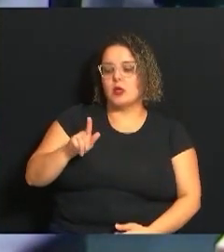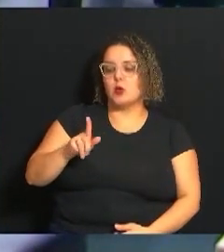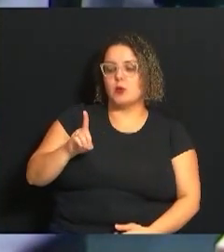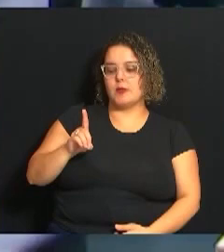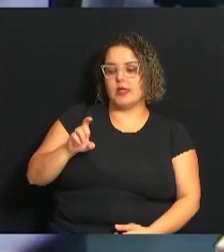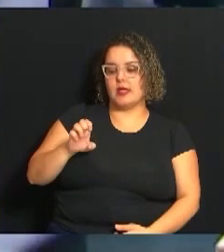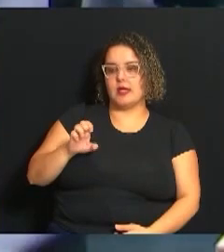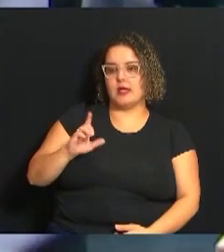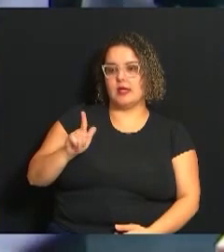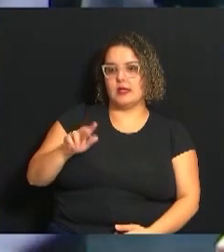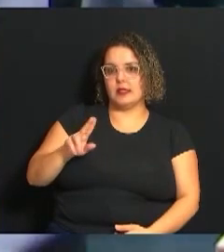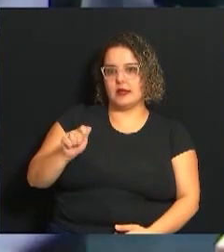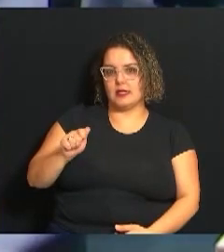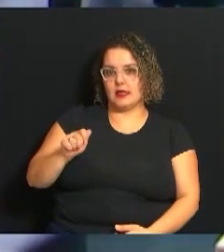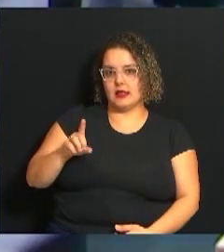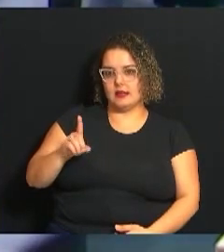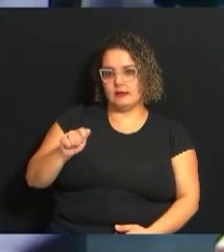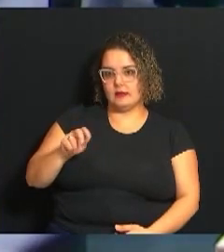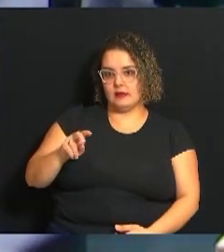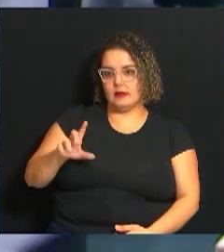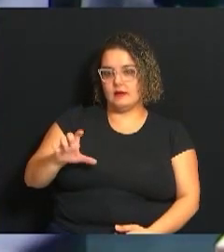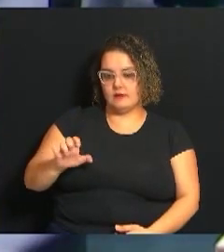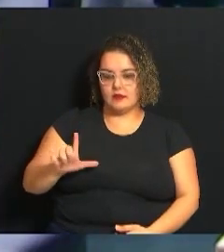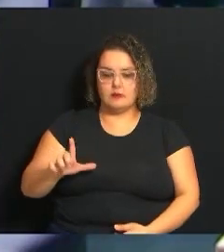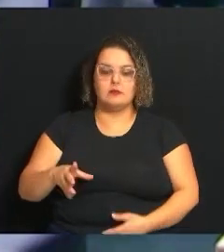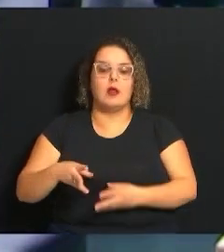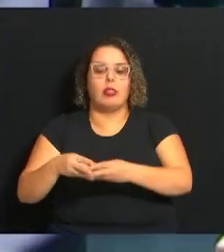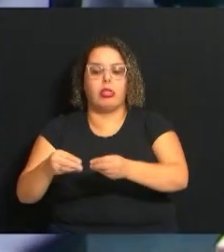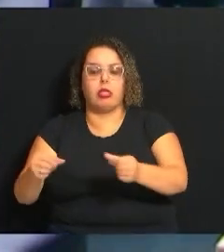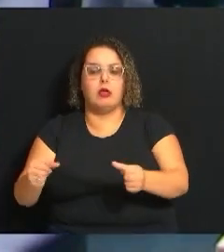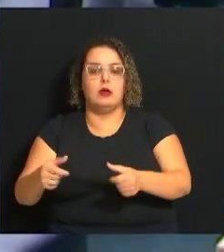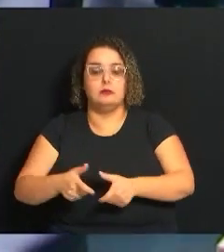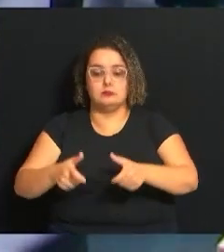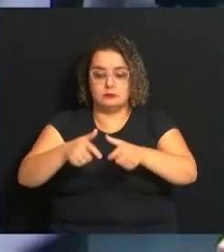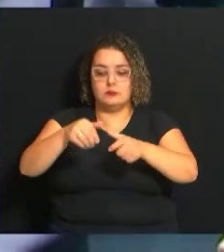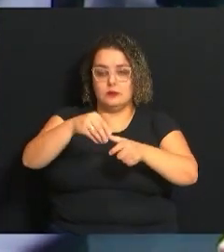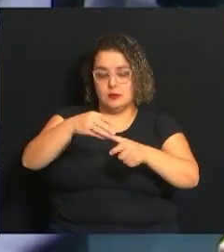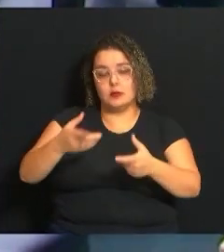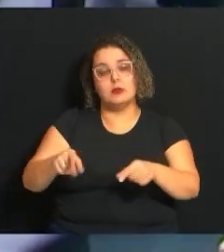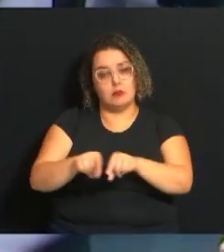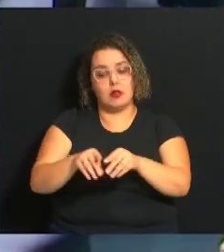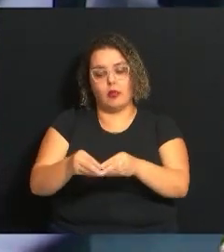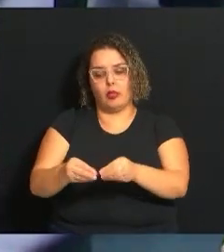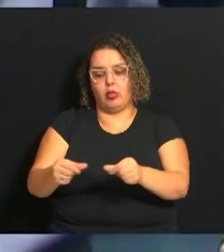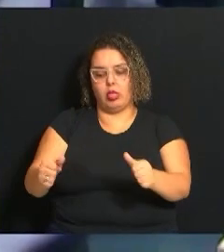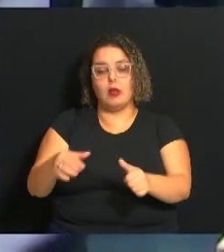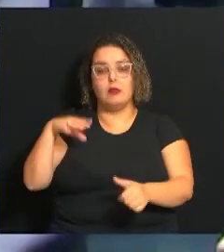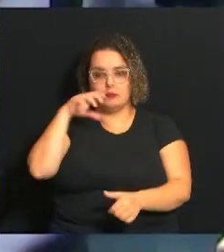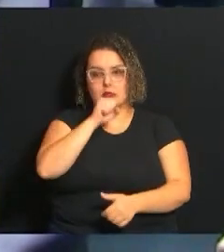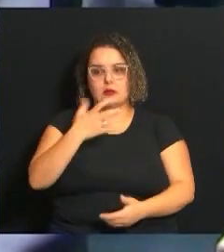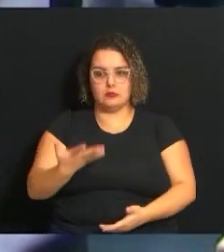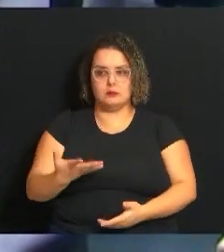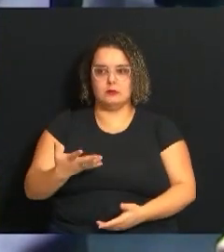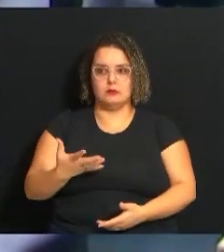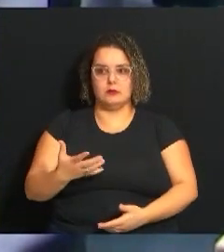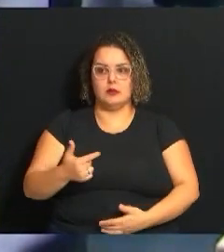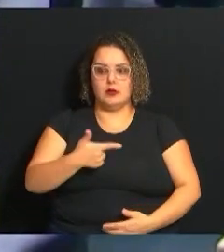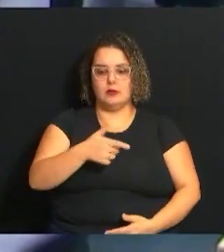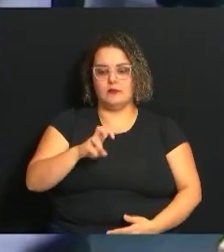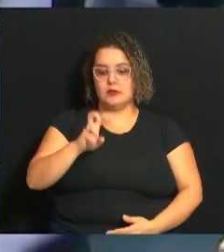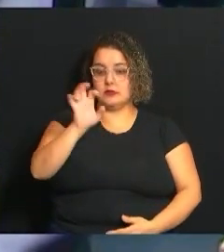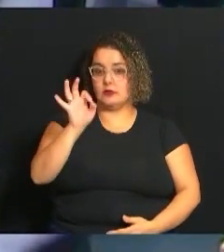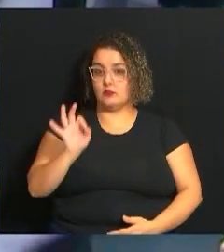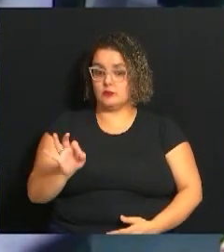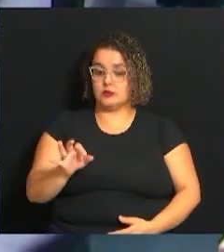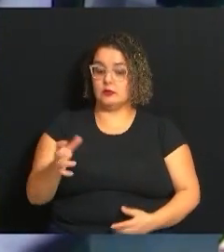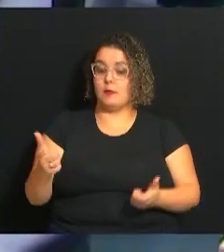muito rapidamente. Algumas garrafas se decompõem e a utilização de produtos retornáveis, eles impactam 25% menos no meio